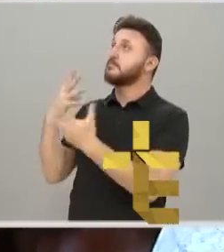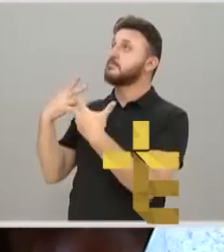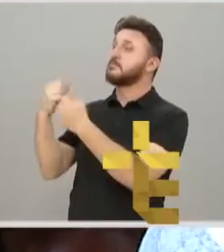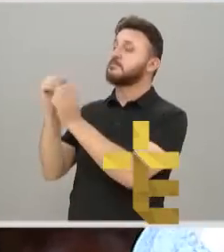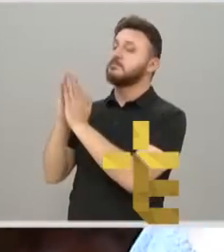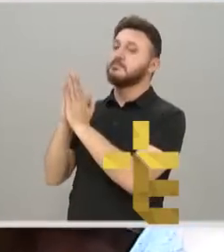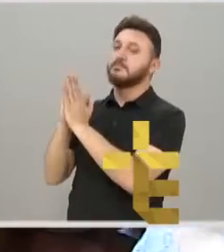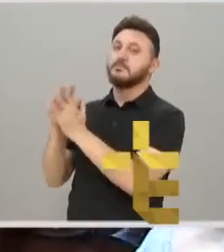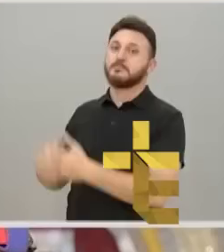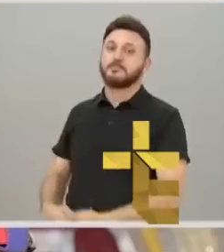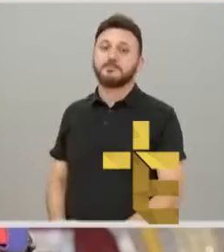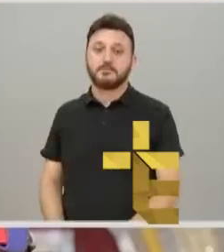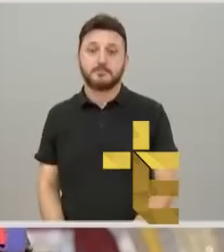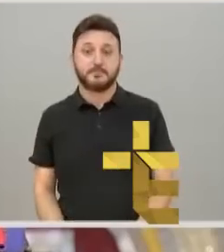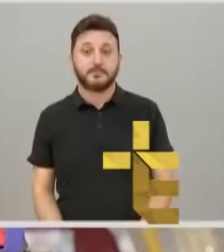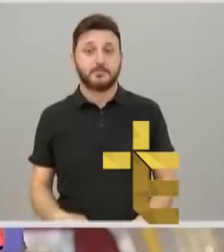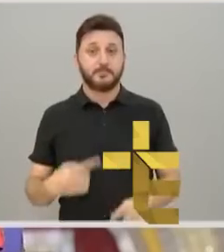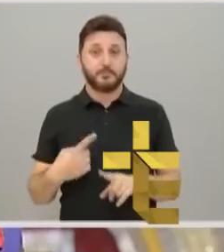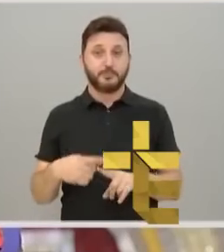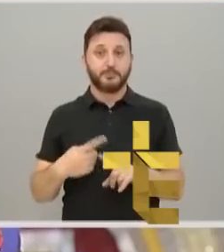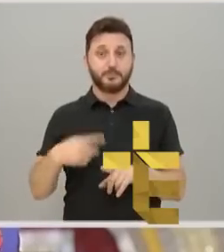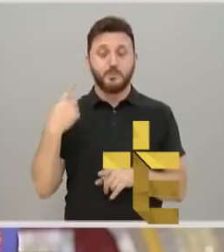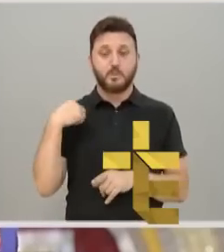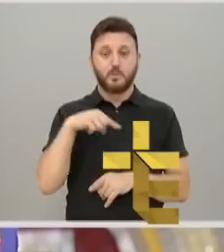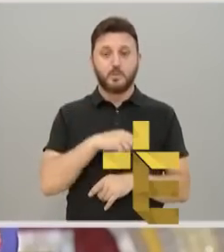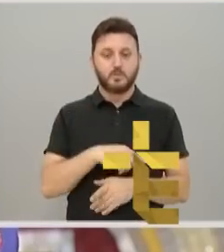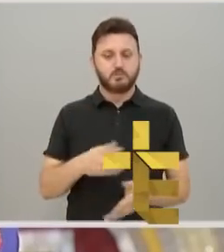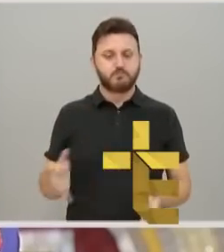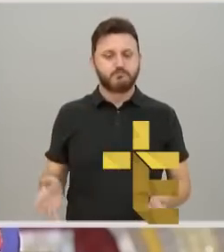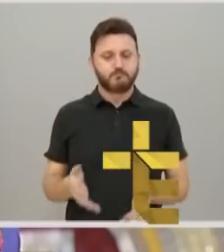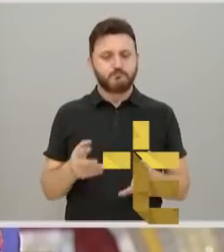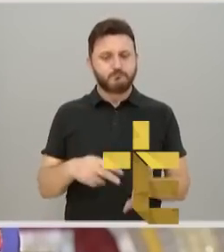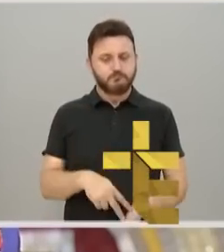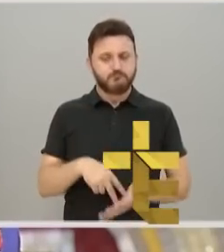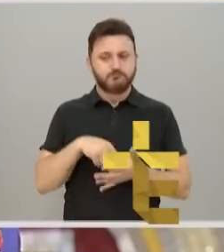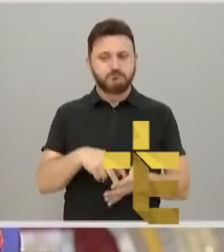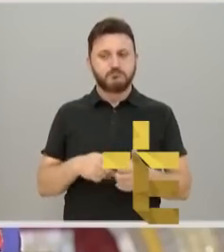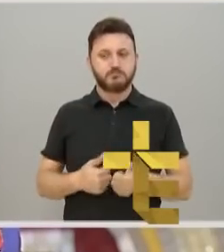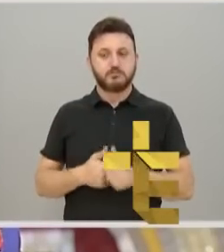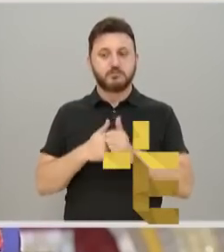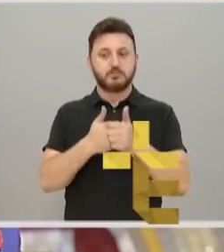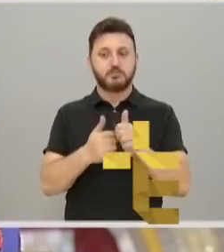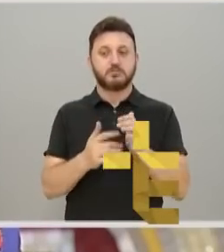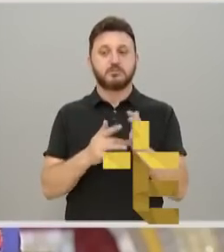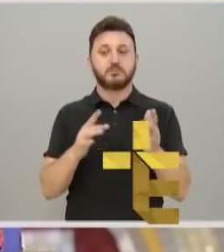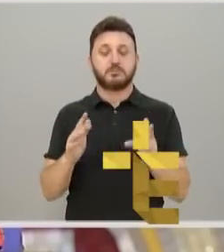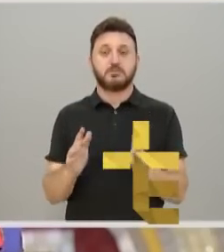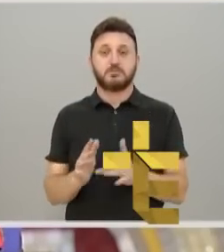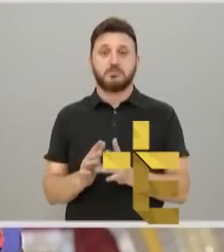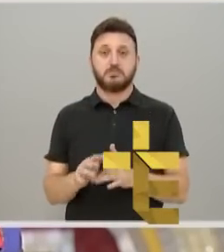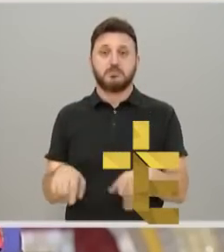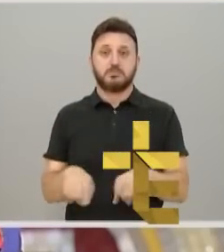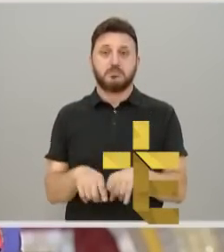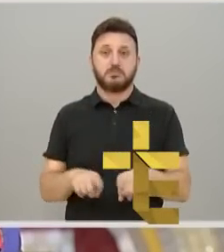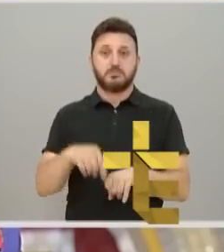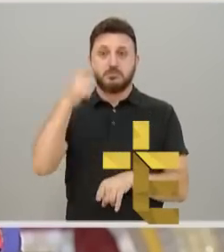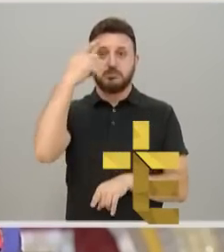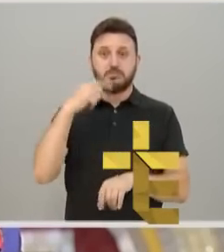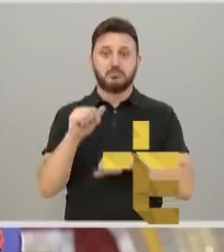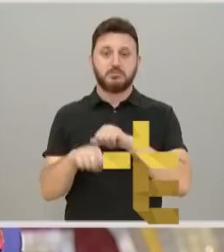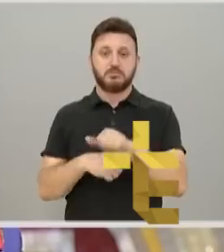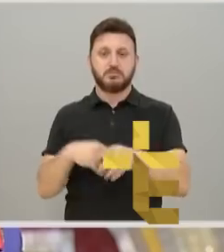à nossa súplica. Para que sejamos perseverantes no seguimento a Jesus Cristo e nos